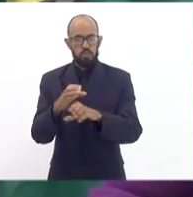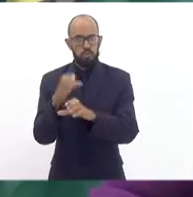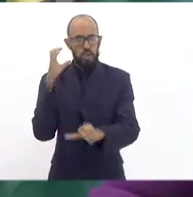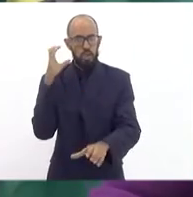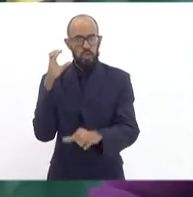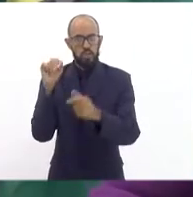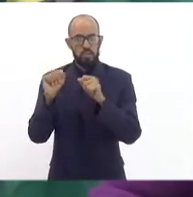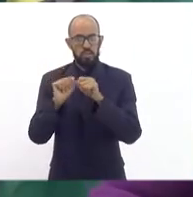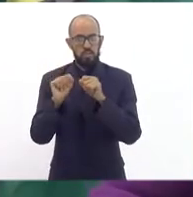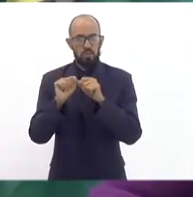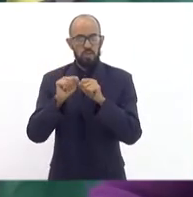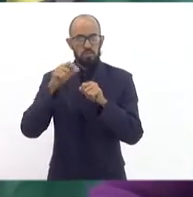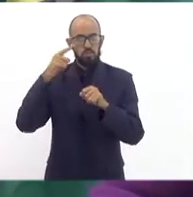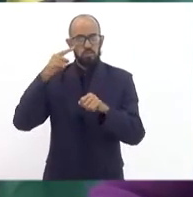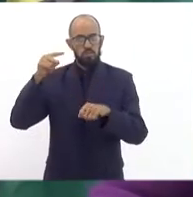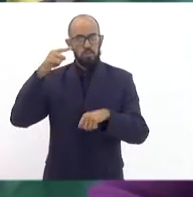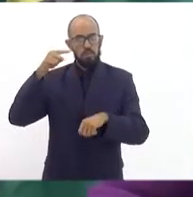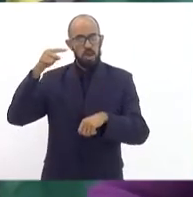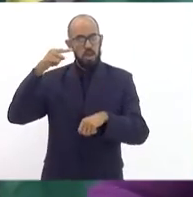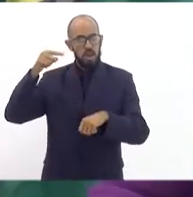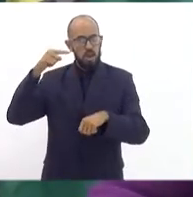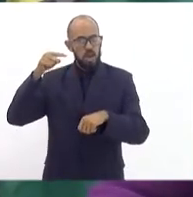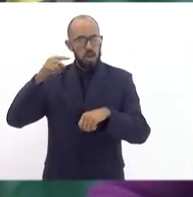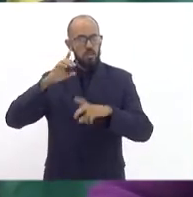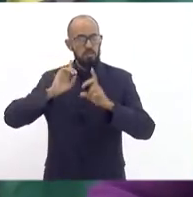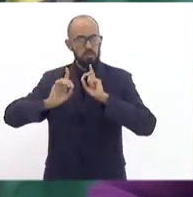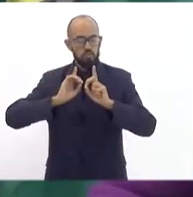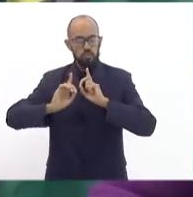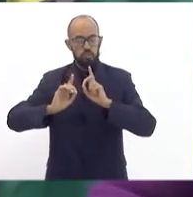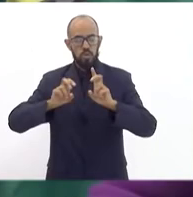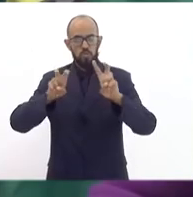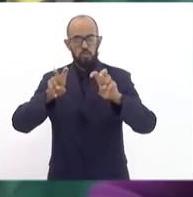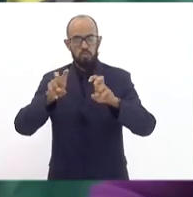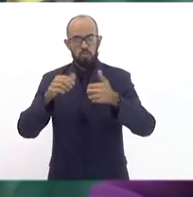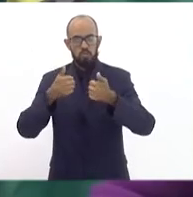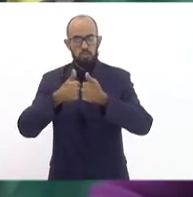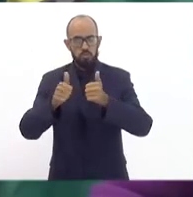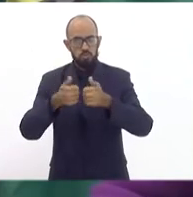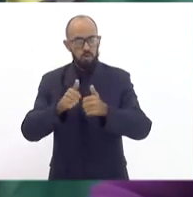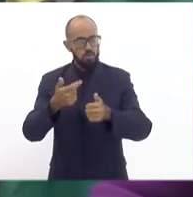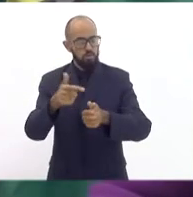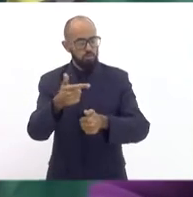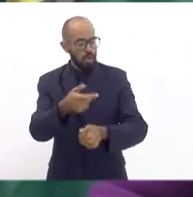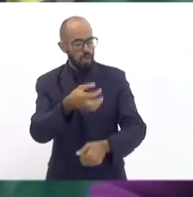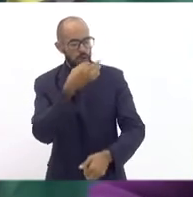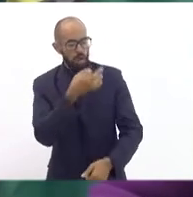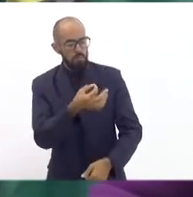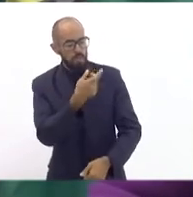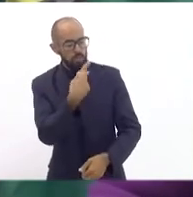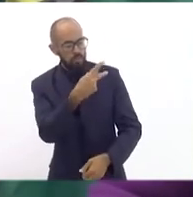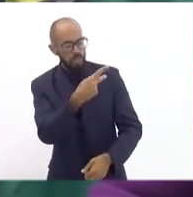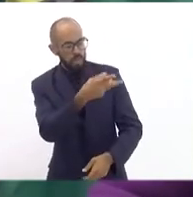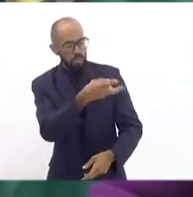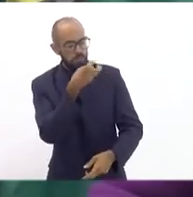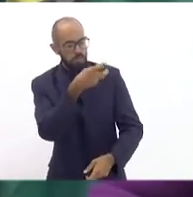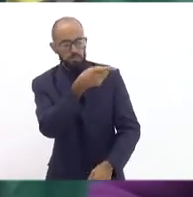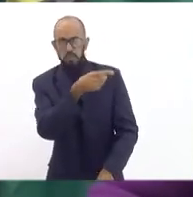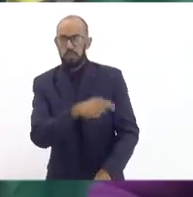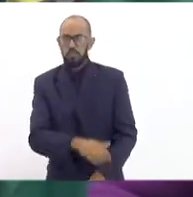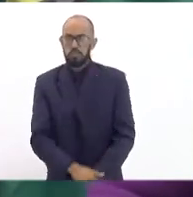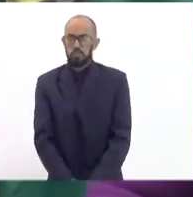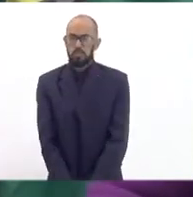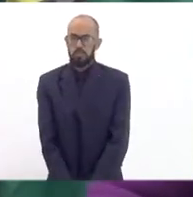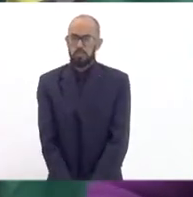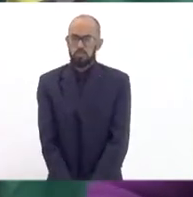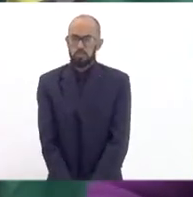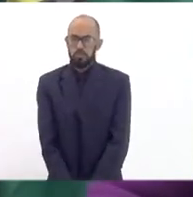regularmente, toda semana, uma discussão sobre transporte. Não é ouvido. Ou se é ouvido, que também tem isso. Às